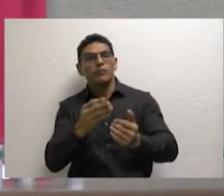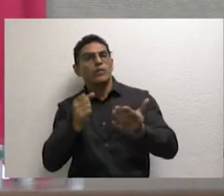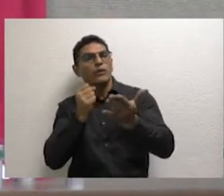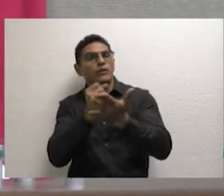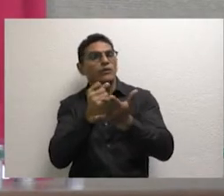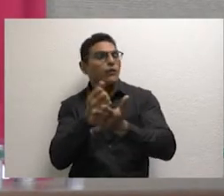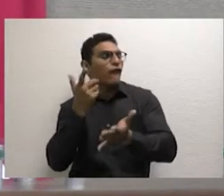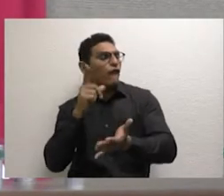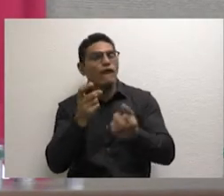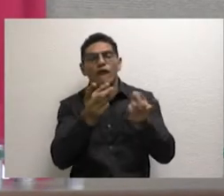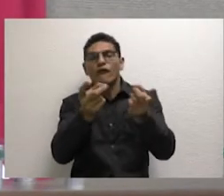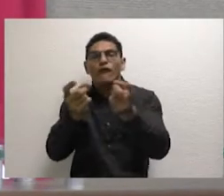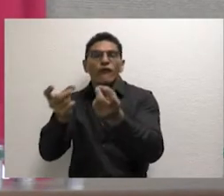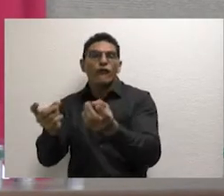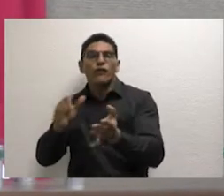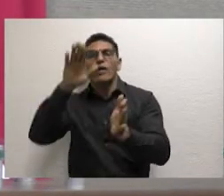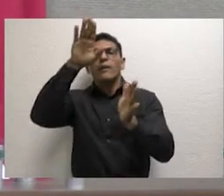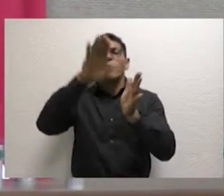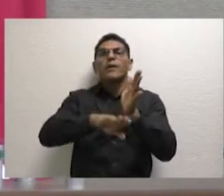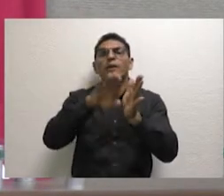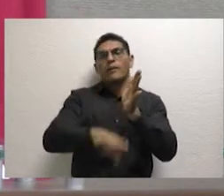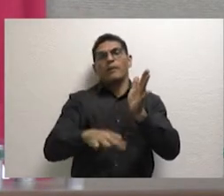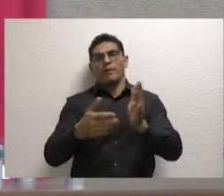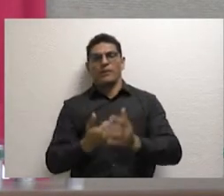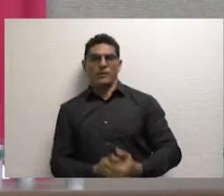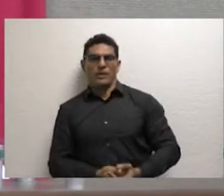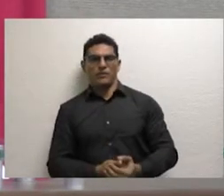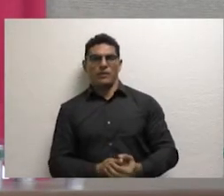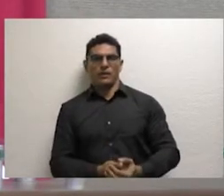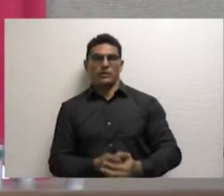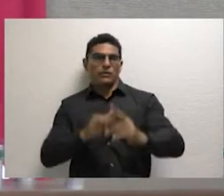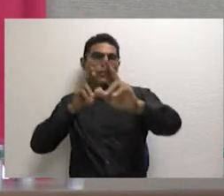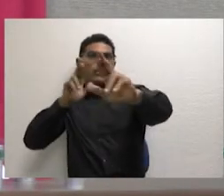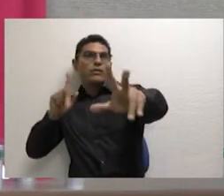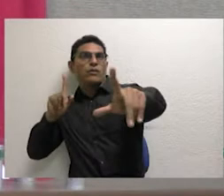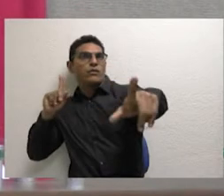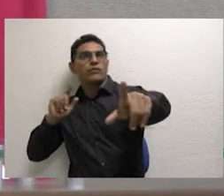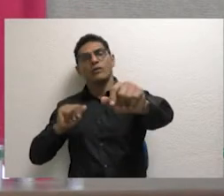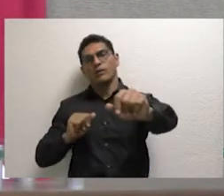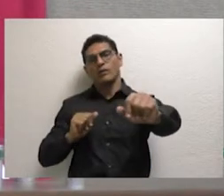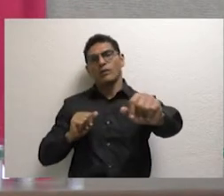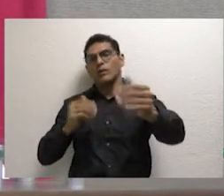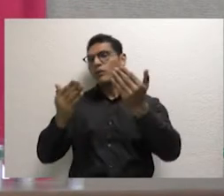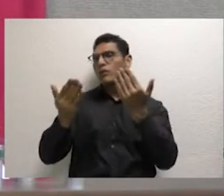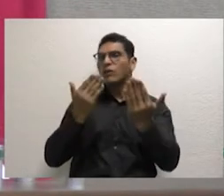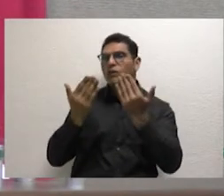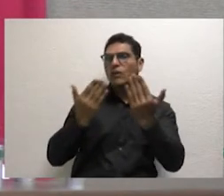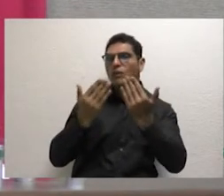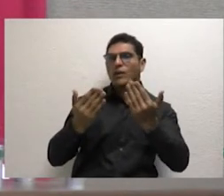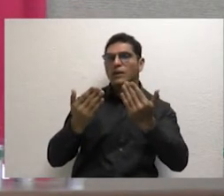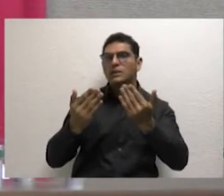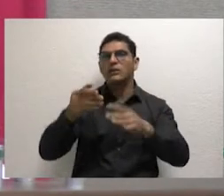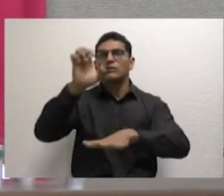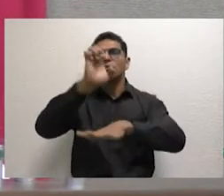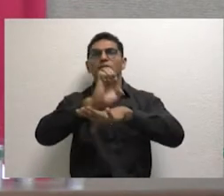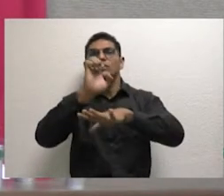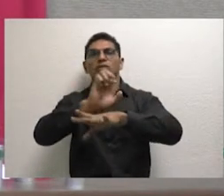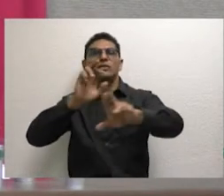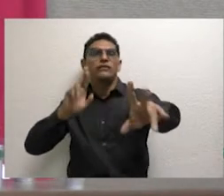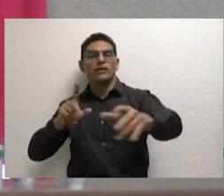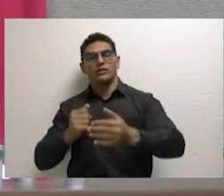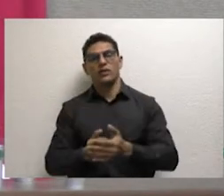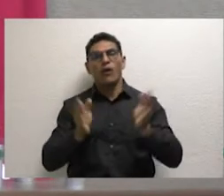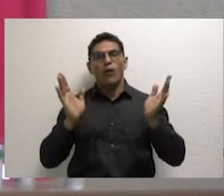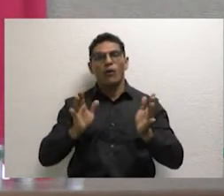ou pelo menos do preço equiparado ao de outros Estados, para que a gente consiga ter a mesma concorrência. Hoje, o nosso Estado